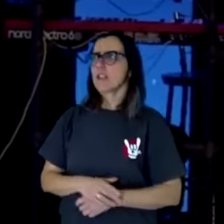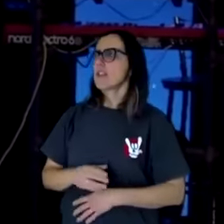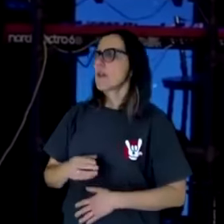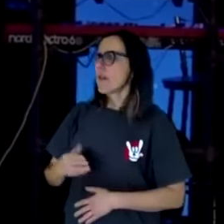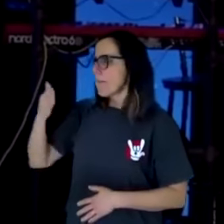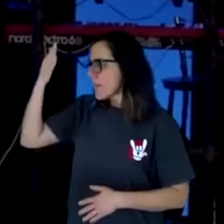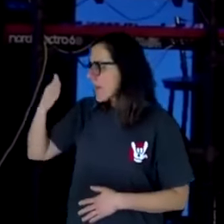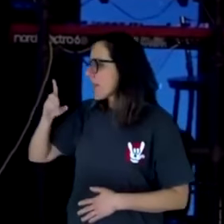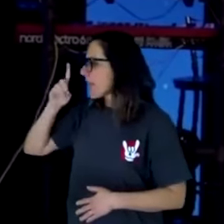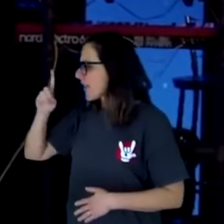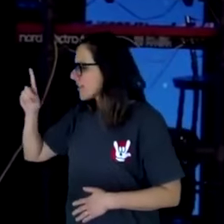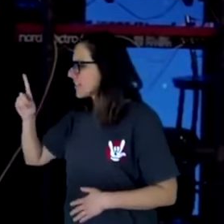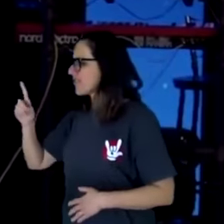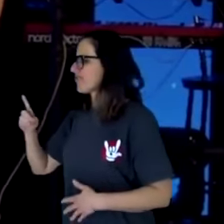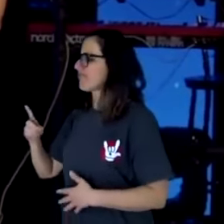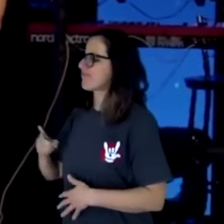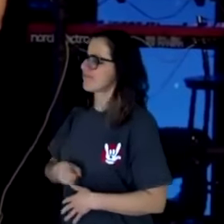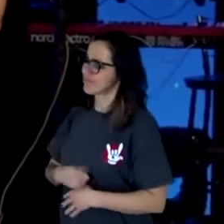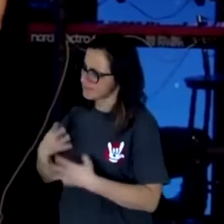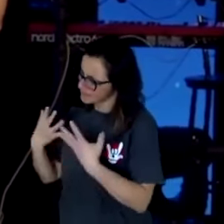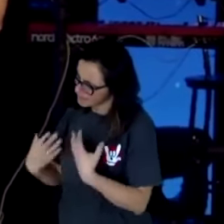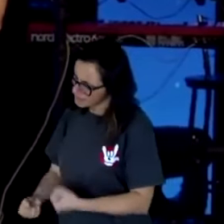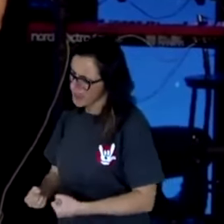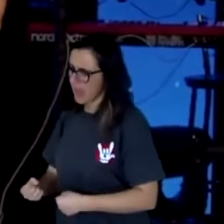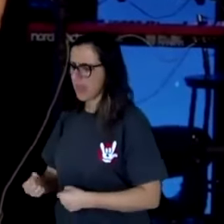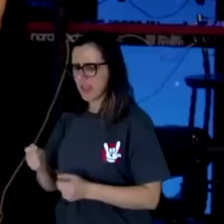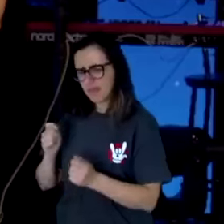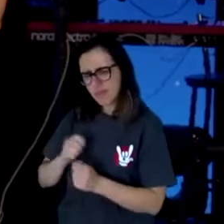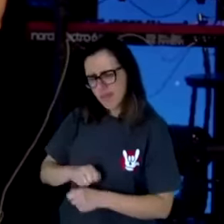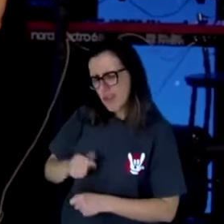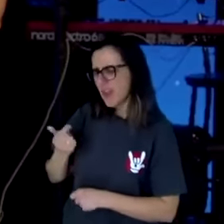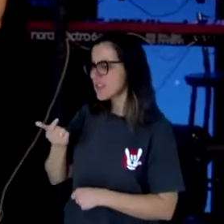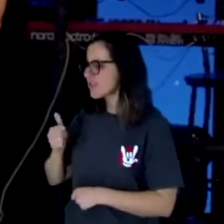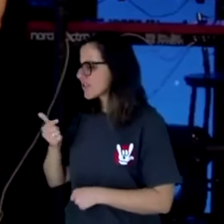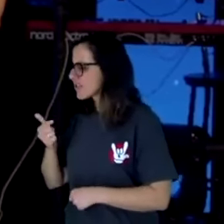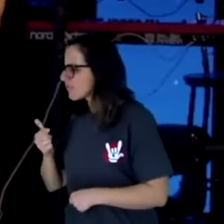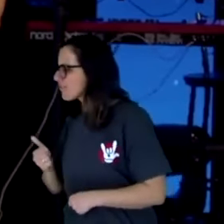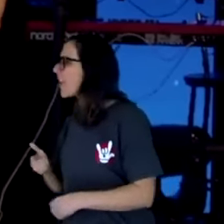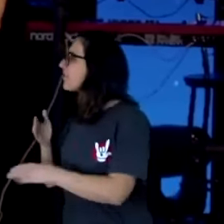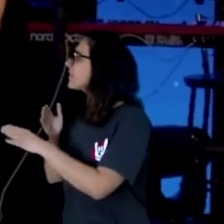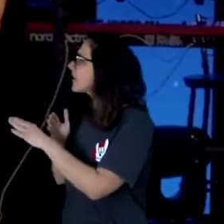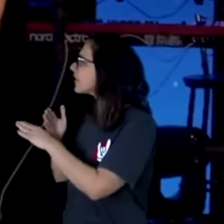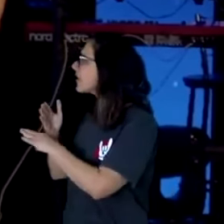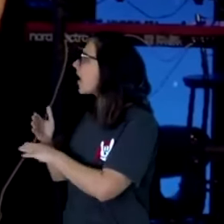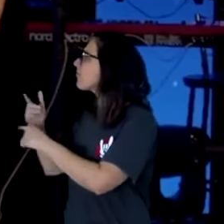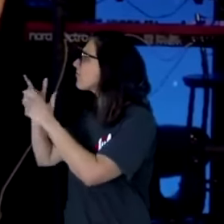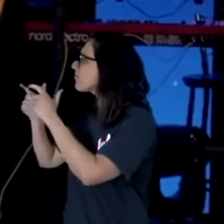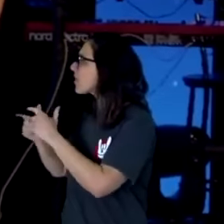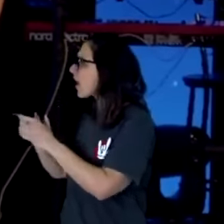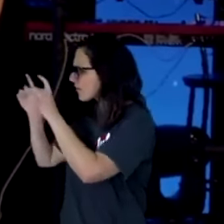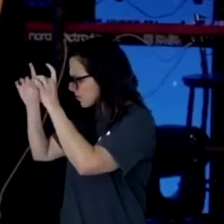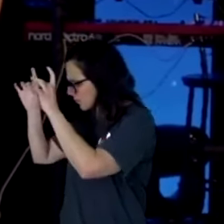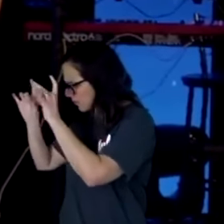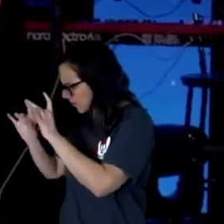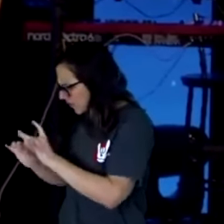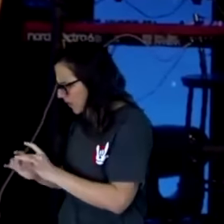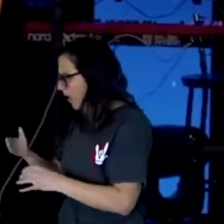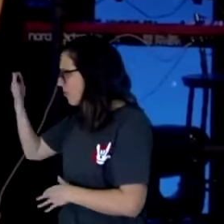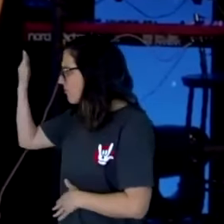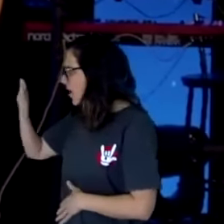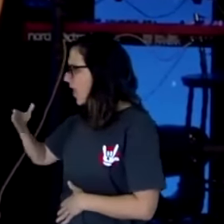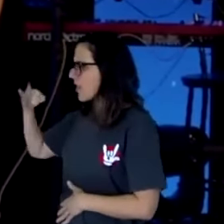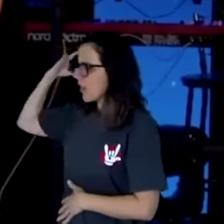leva ele a acessar aquel aquele lugar no Espírito Santo que quando ele senta para dar